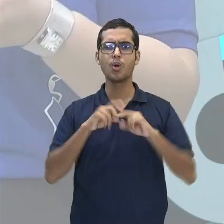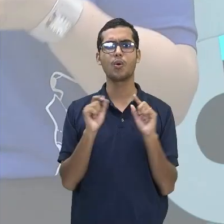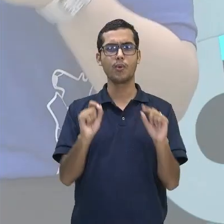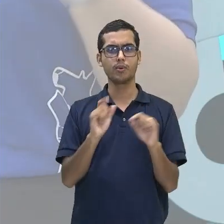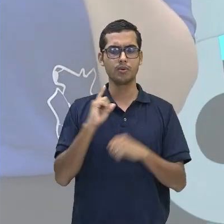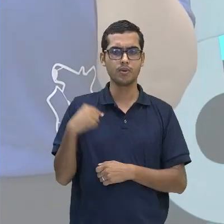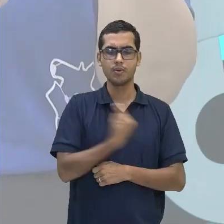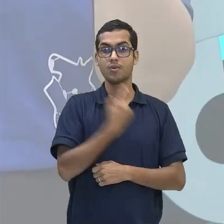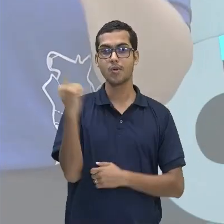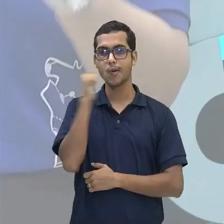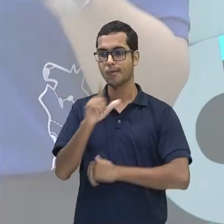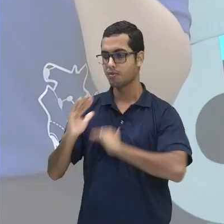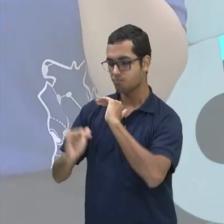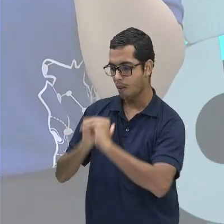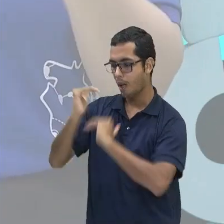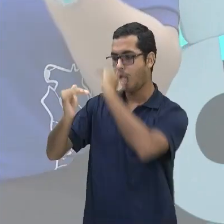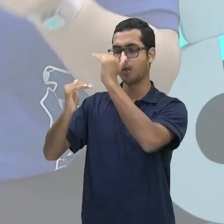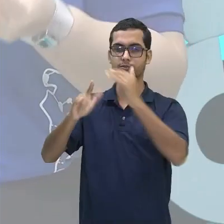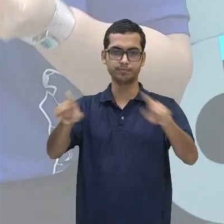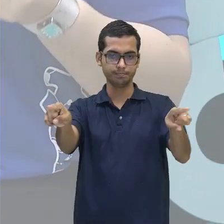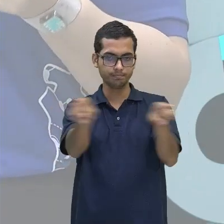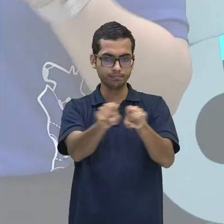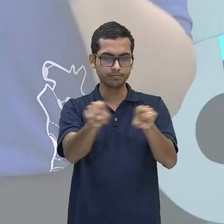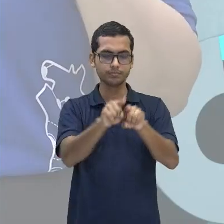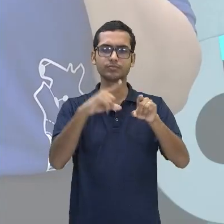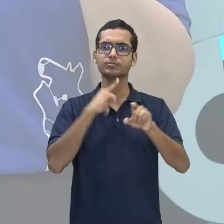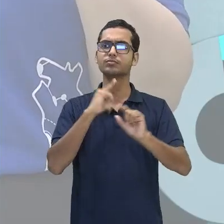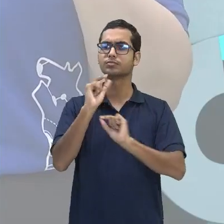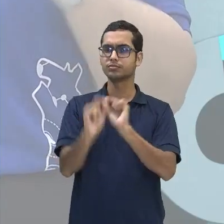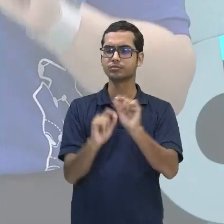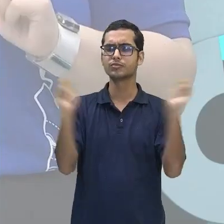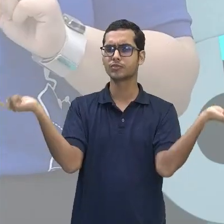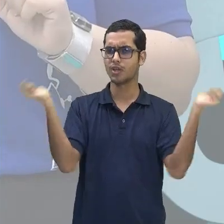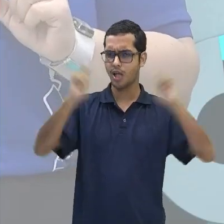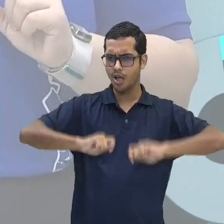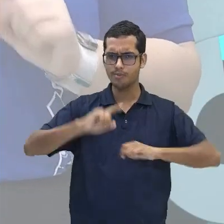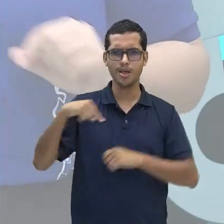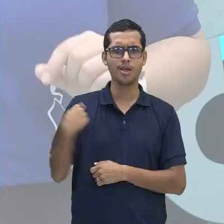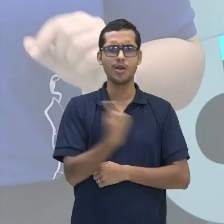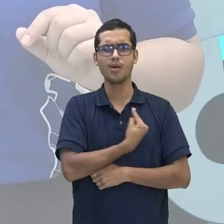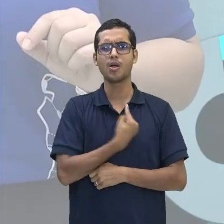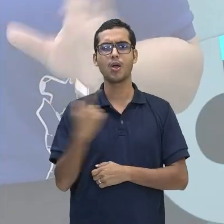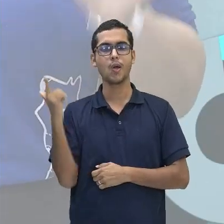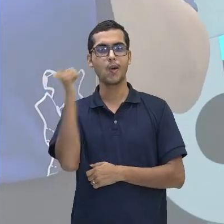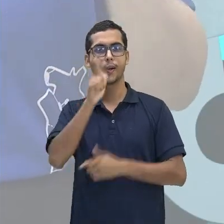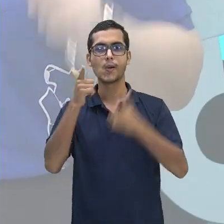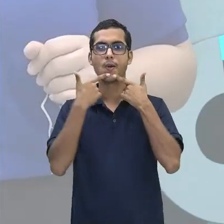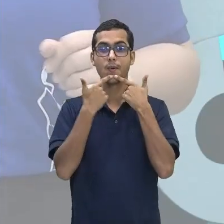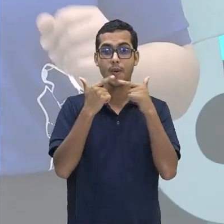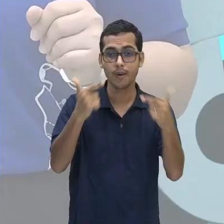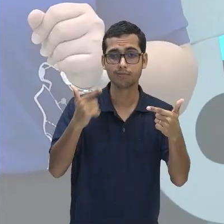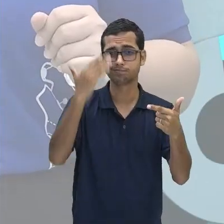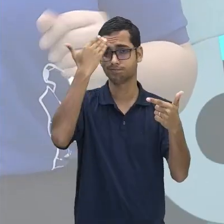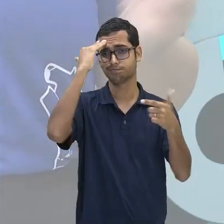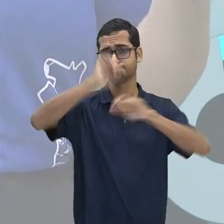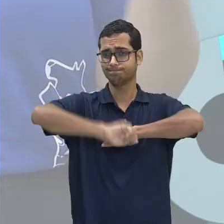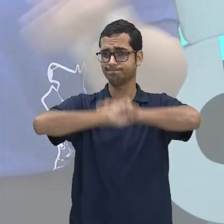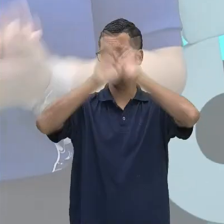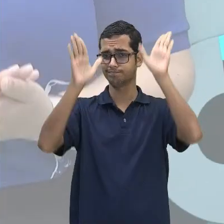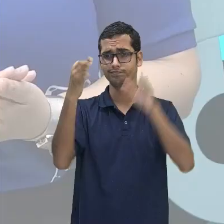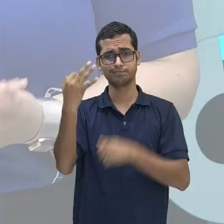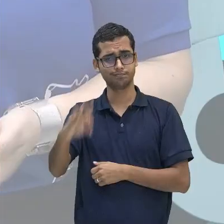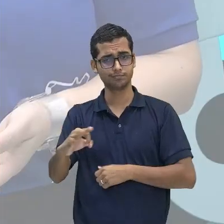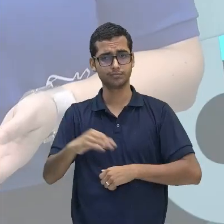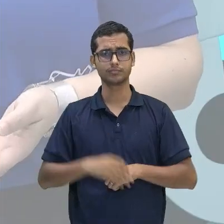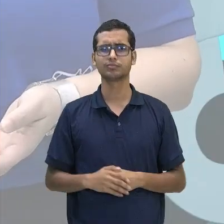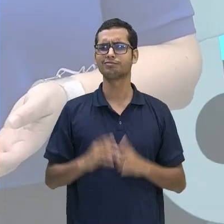nos desenvolvemos e temos aí a capacidade da linguagem. E o que é a linguagem, professora?